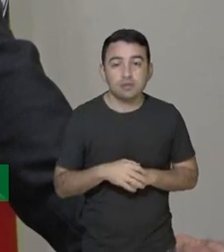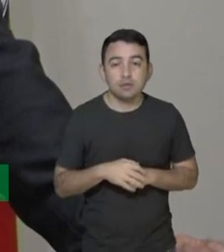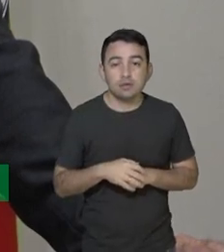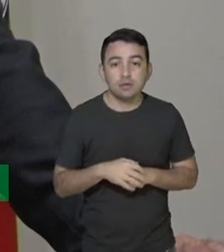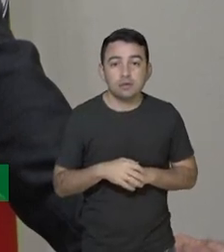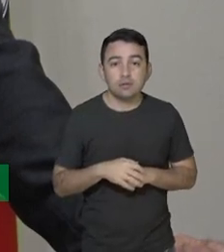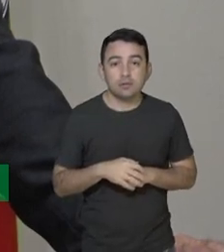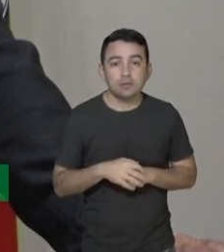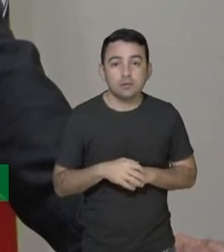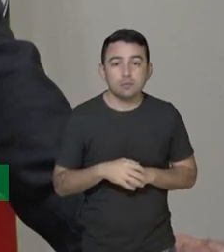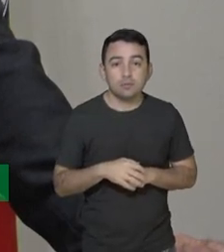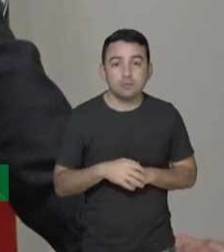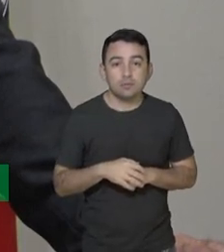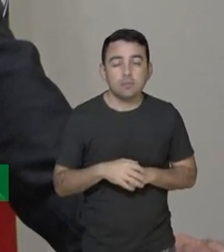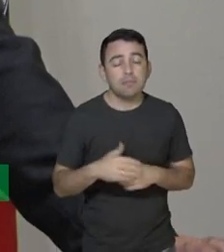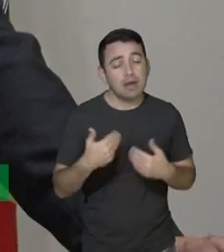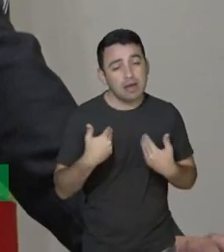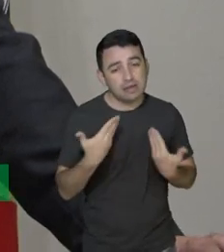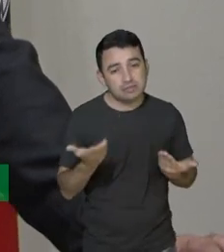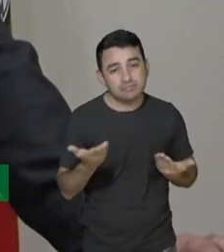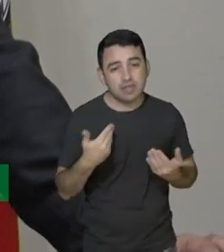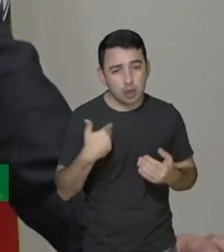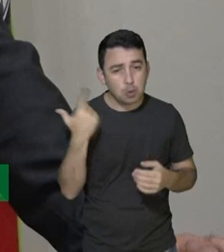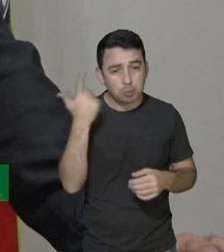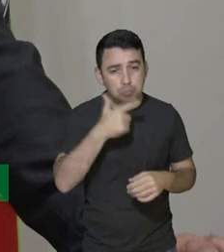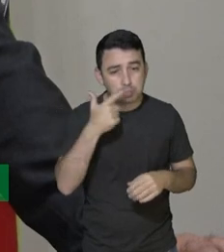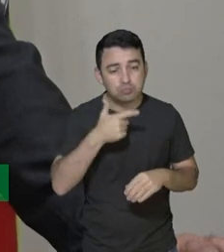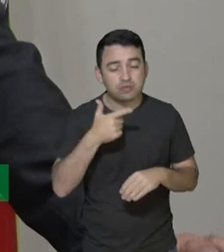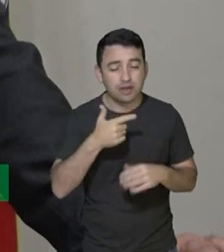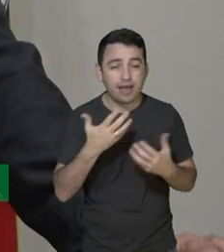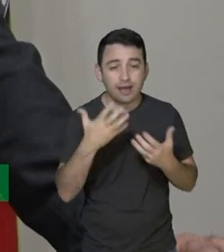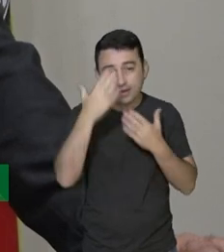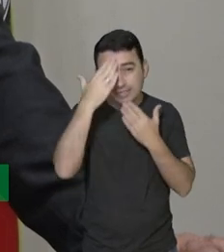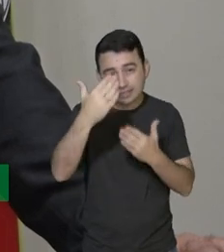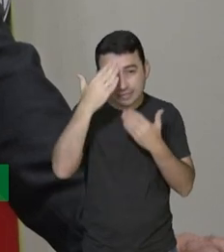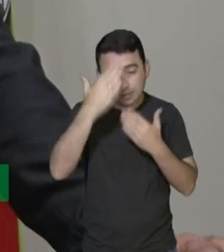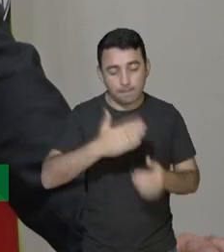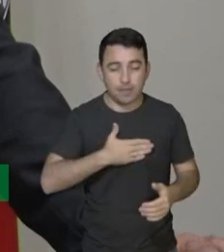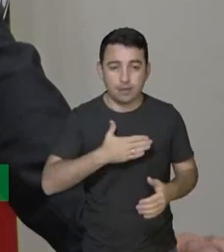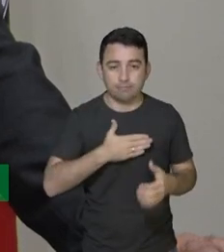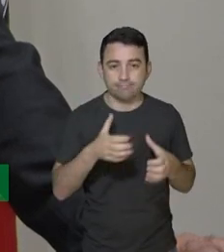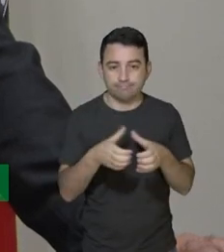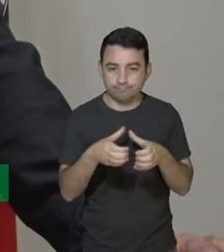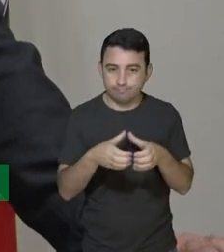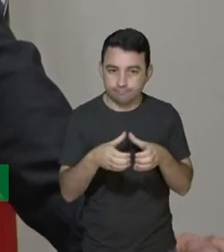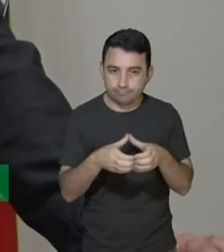E as oportunidades eu tive. Quero agradecer a minha equipe.